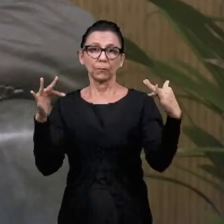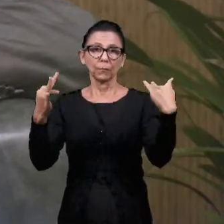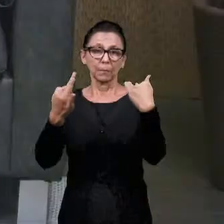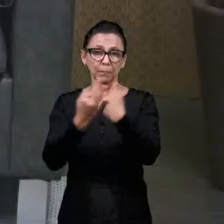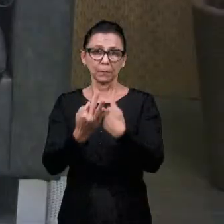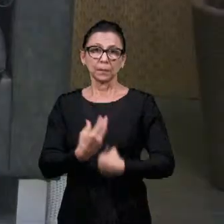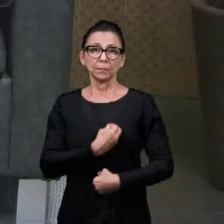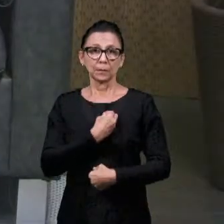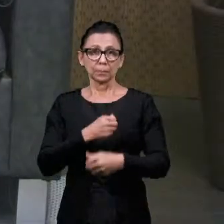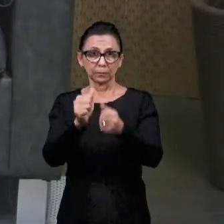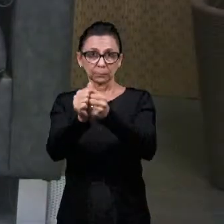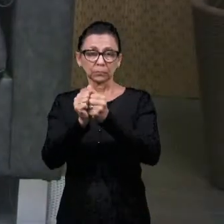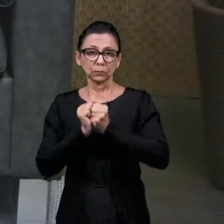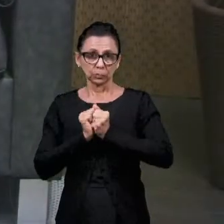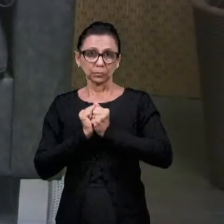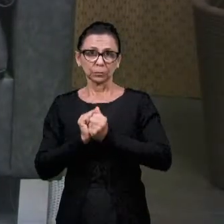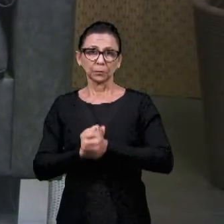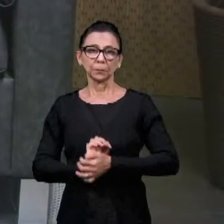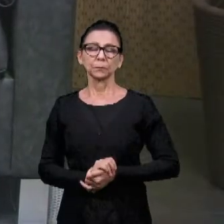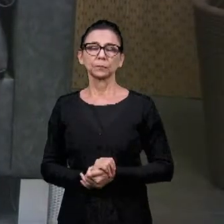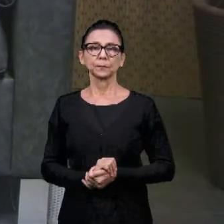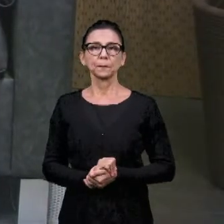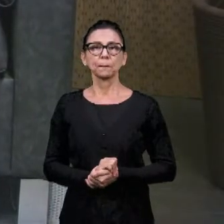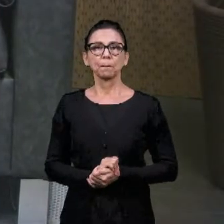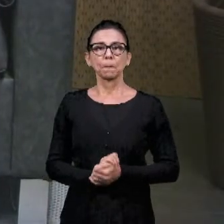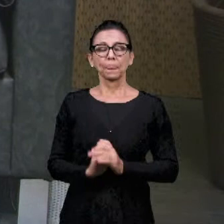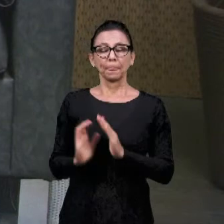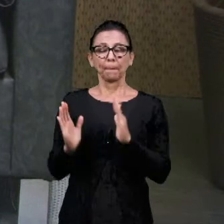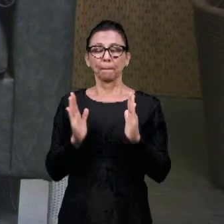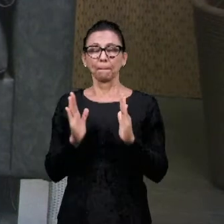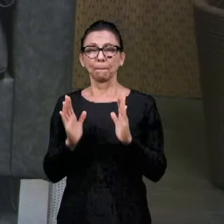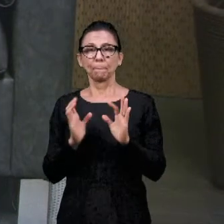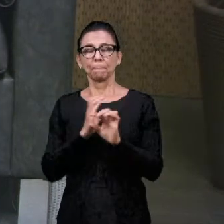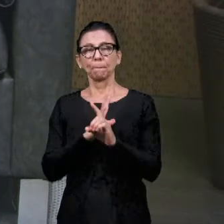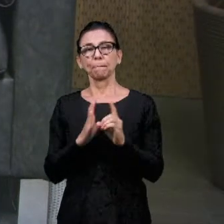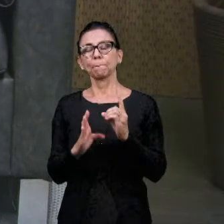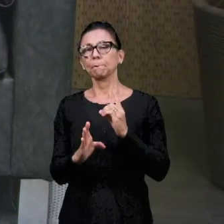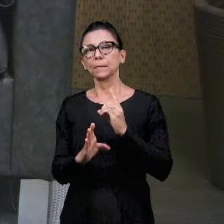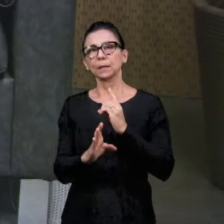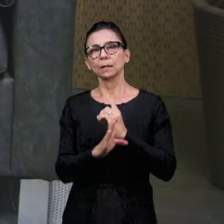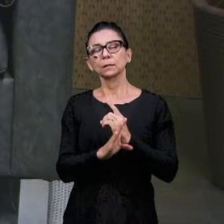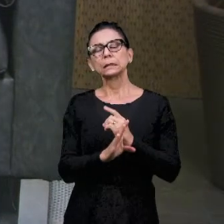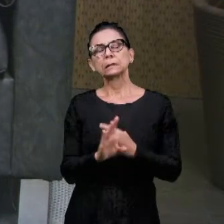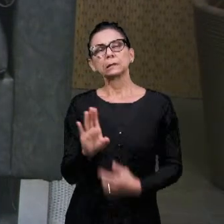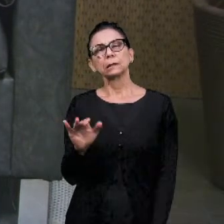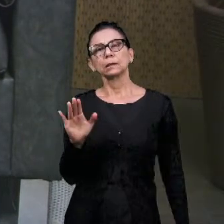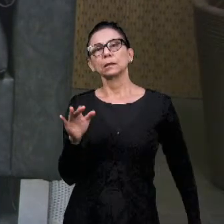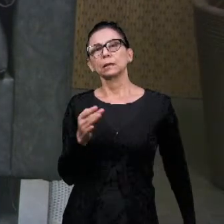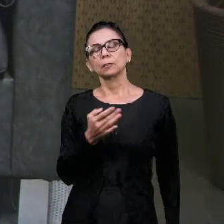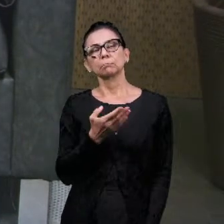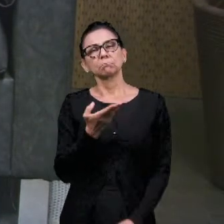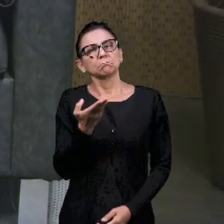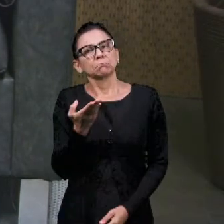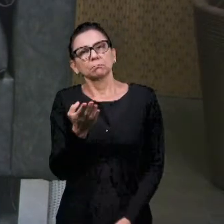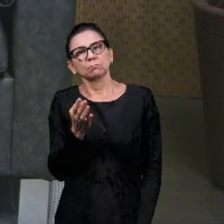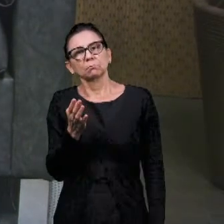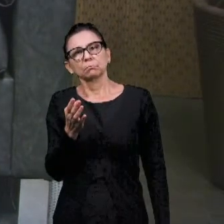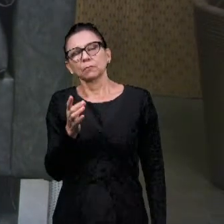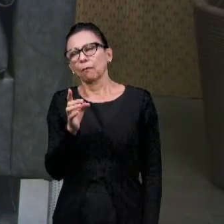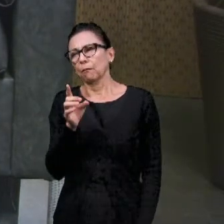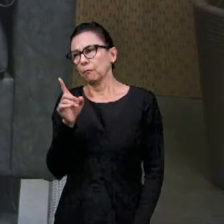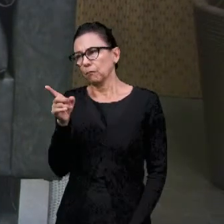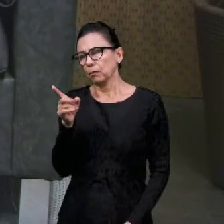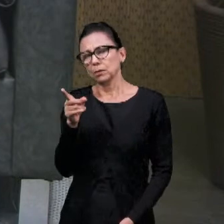junto conosco. Durante esse culto, você vai ter você, que eu digo você e